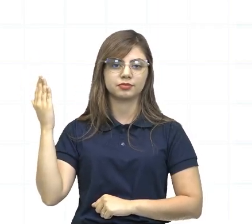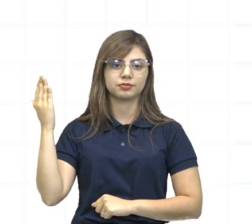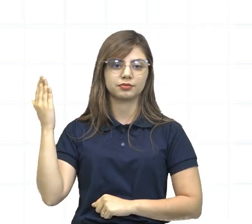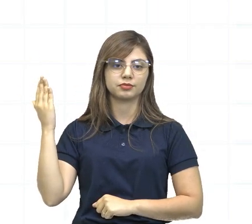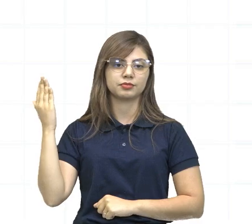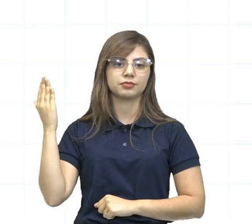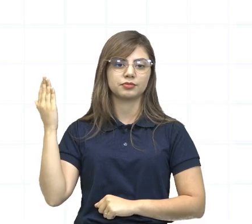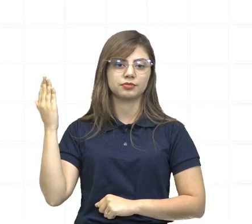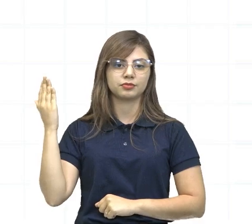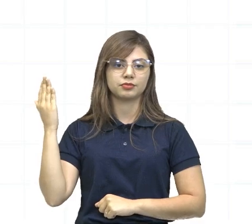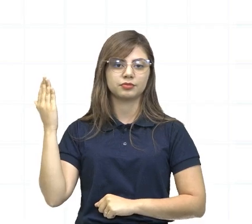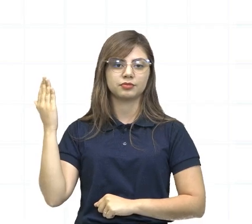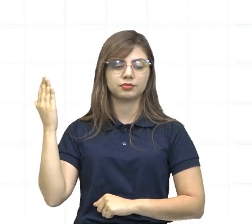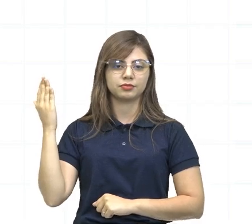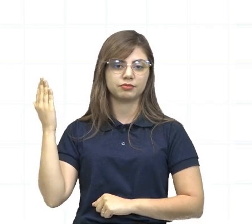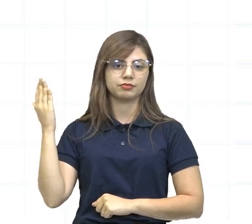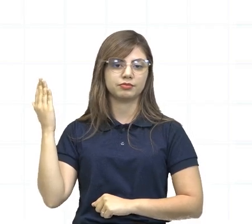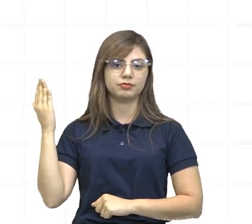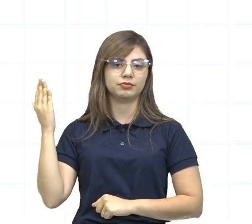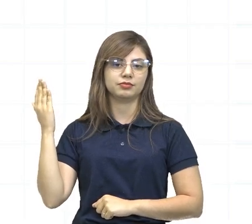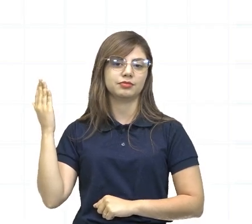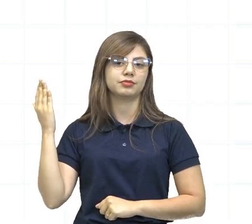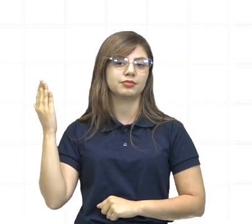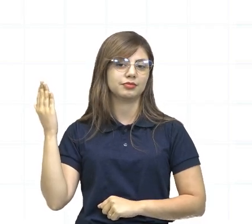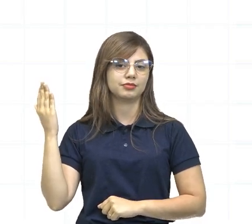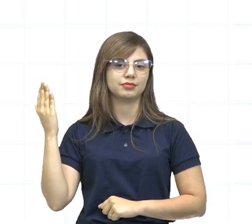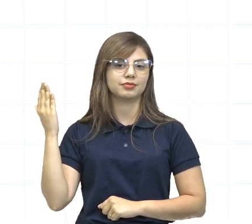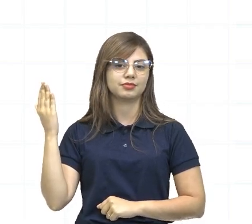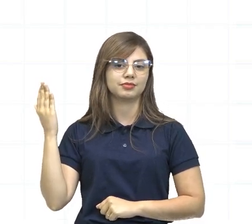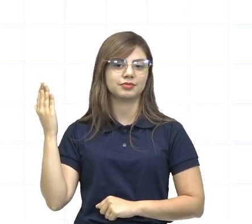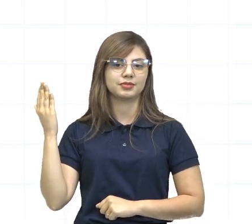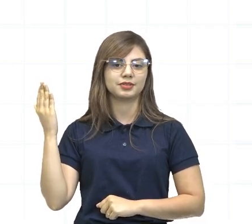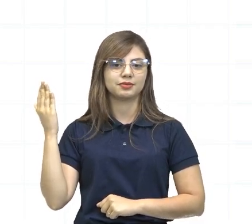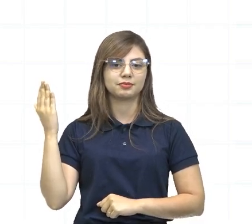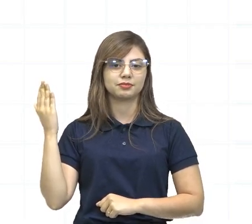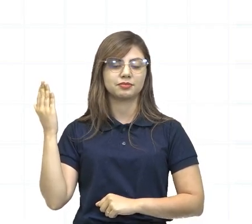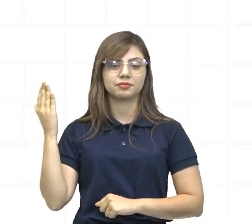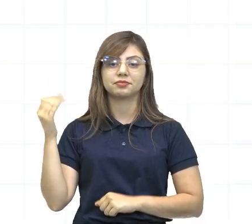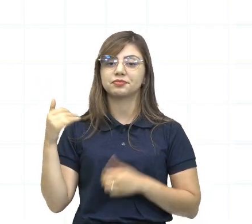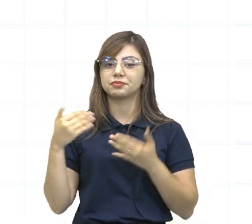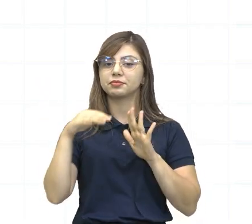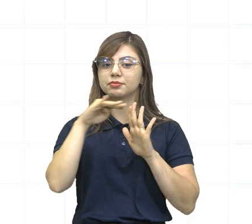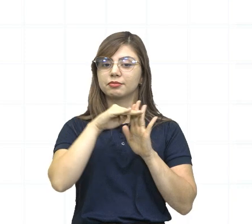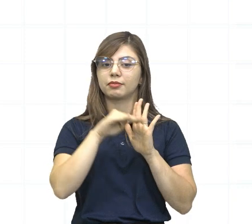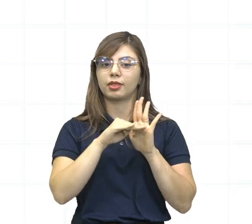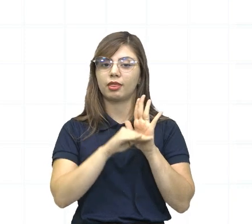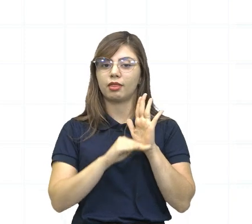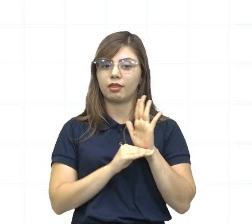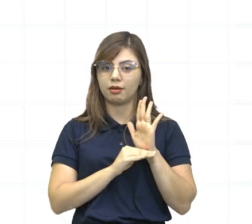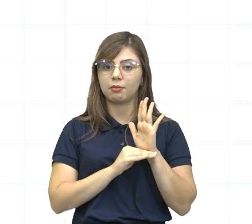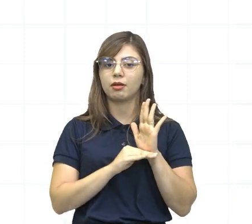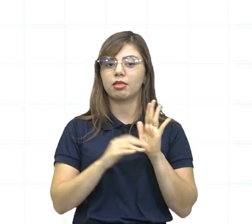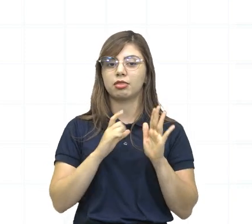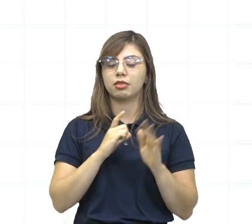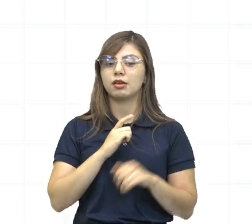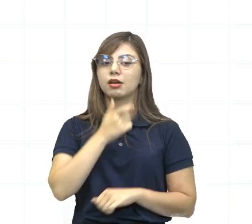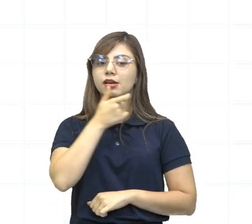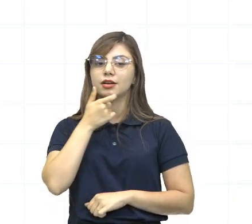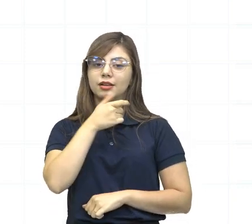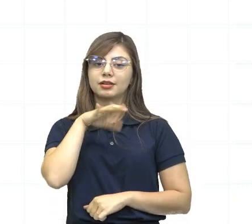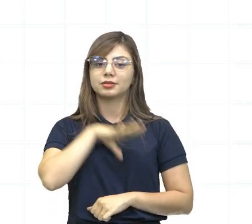significado. Avoid, evitar. Instead, em vez disso. Trust é